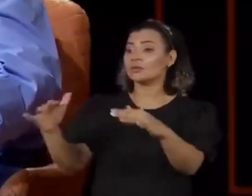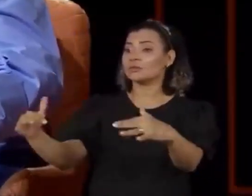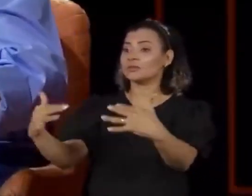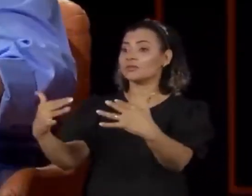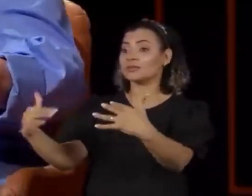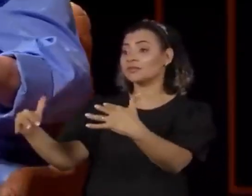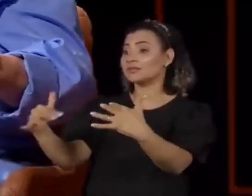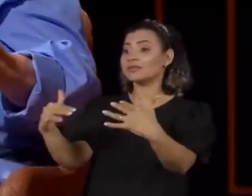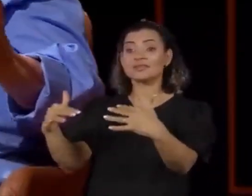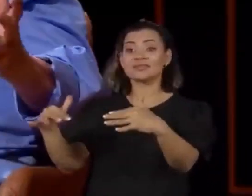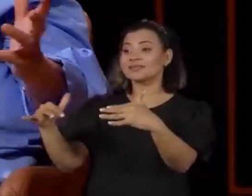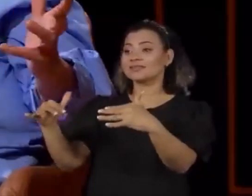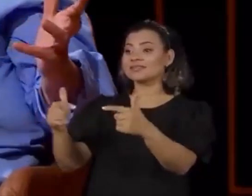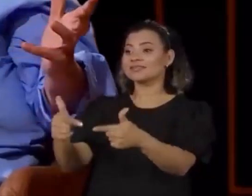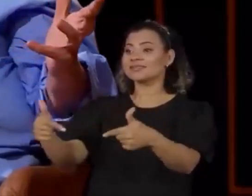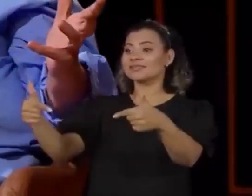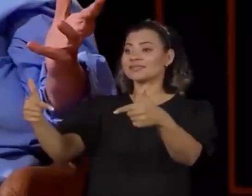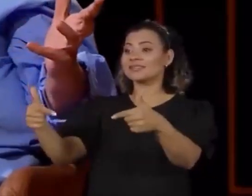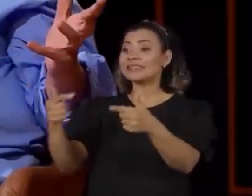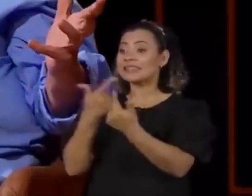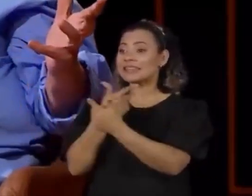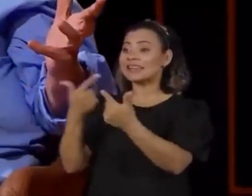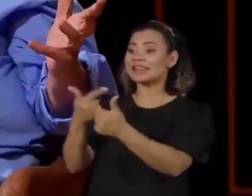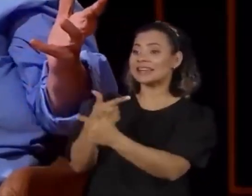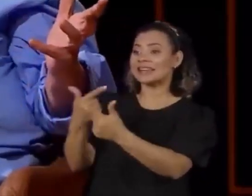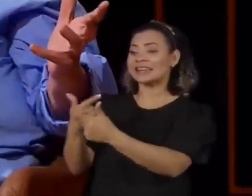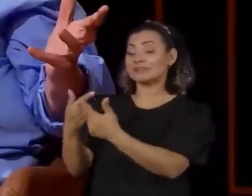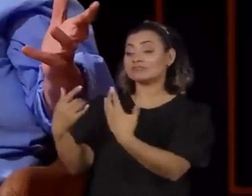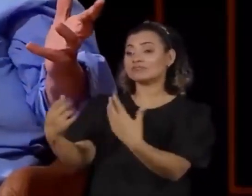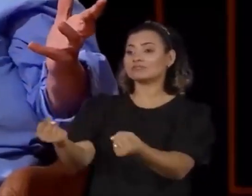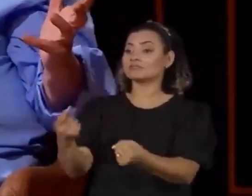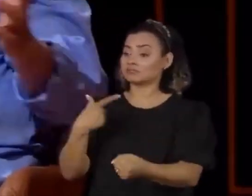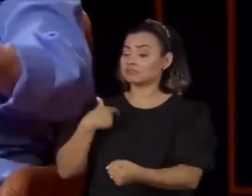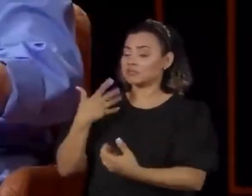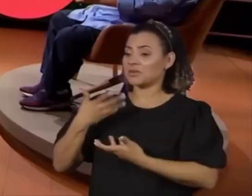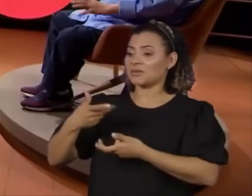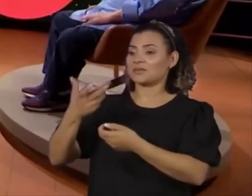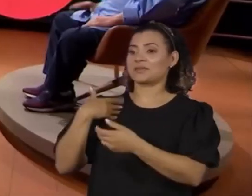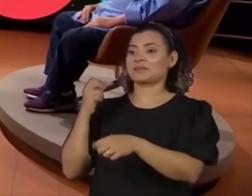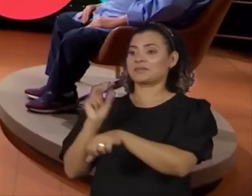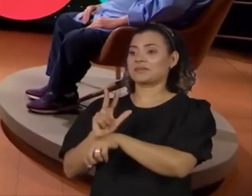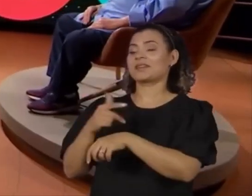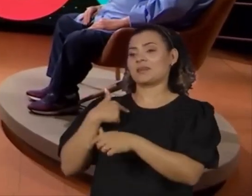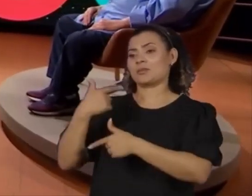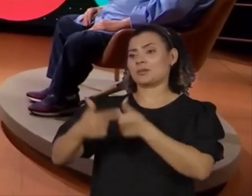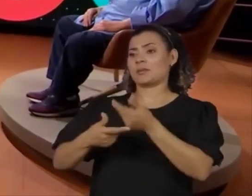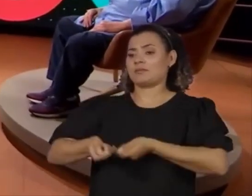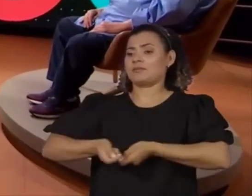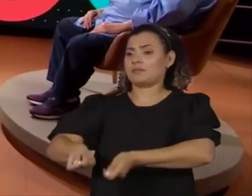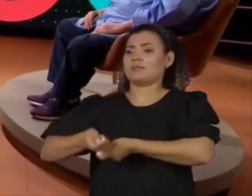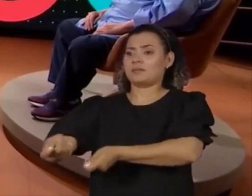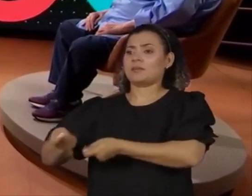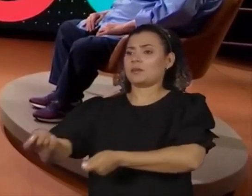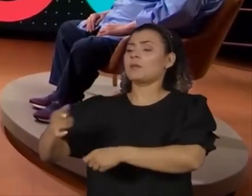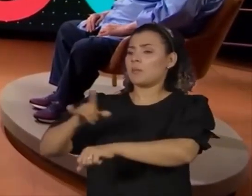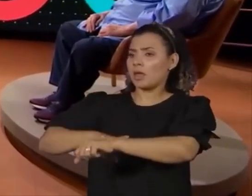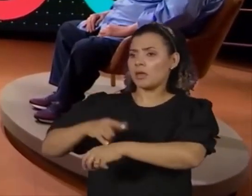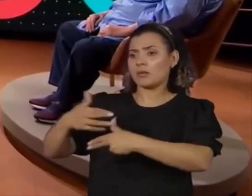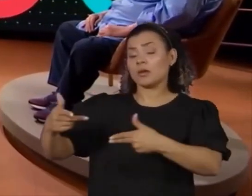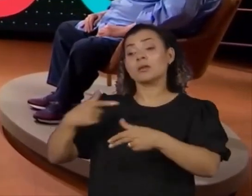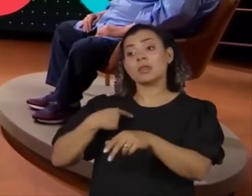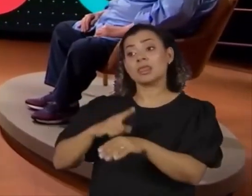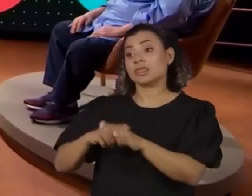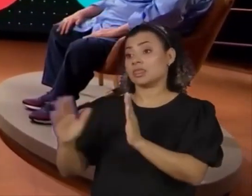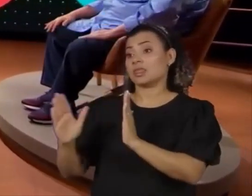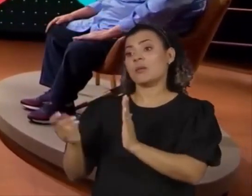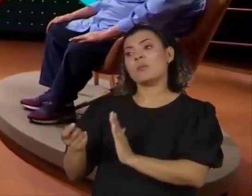reflexão quando eles riram eu falei e tava e botaram lá para lavar privada durante pouco tempo